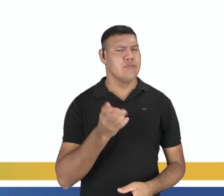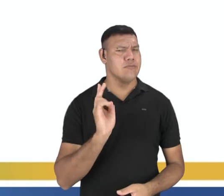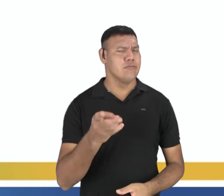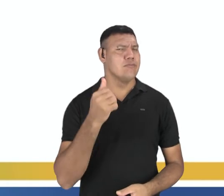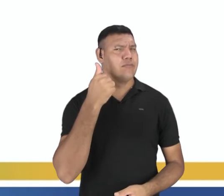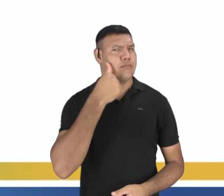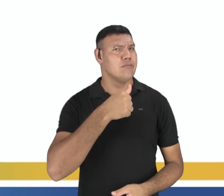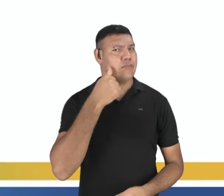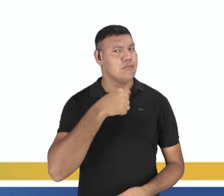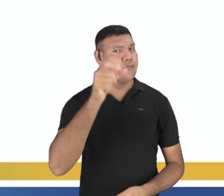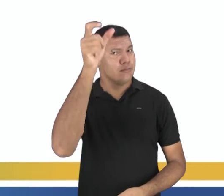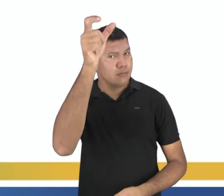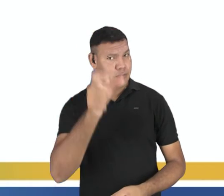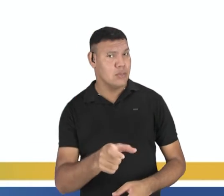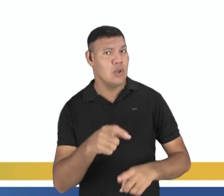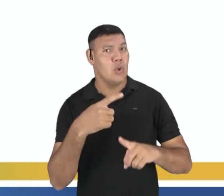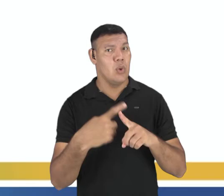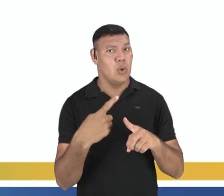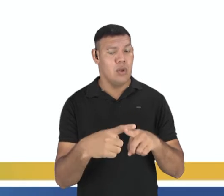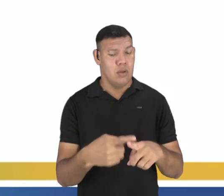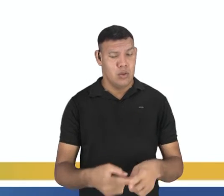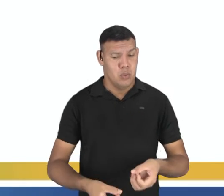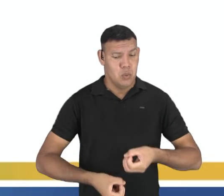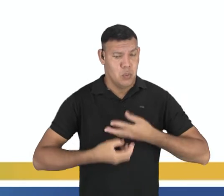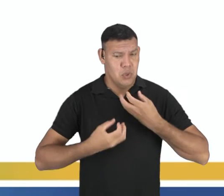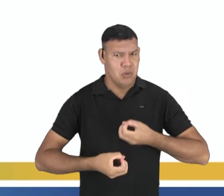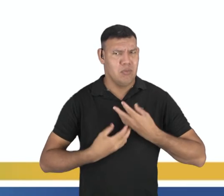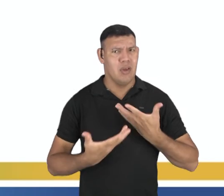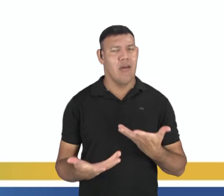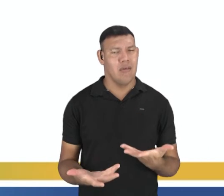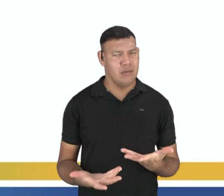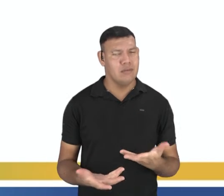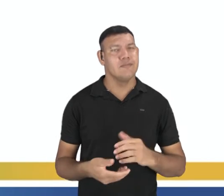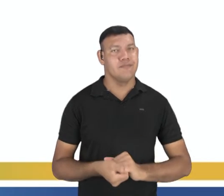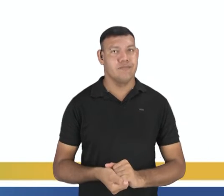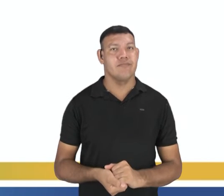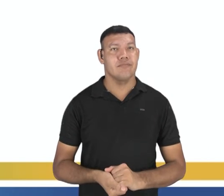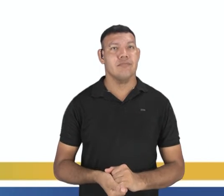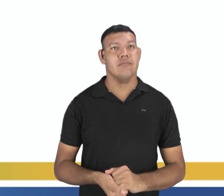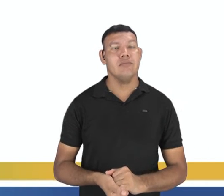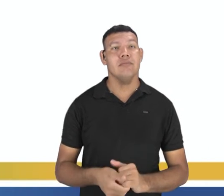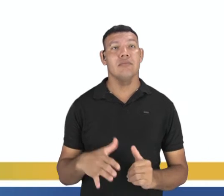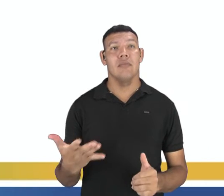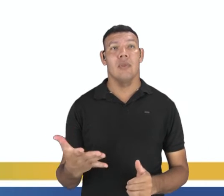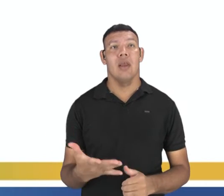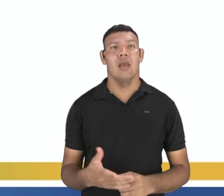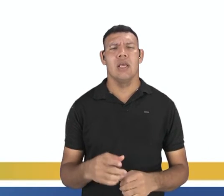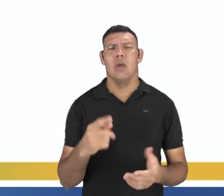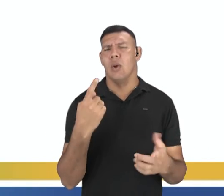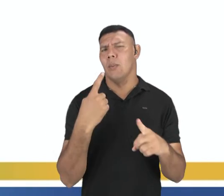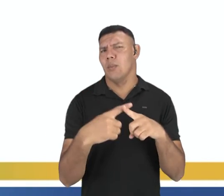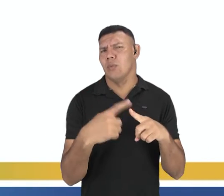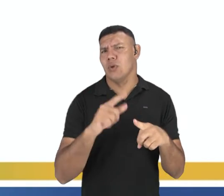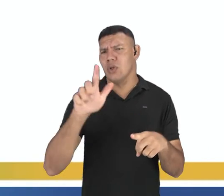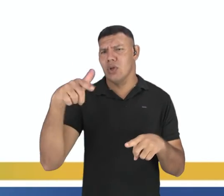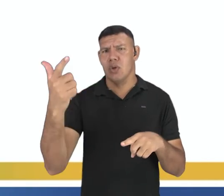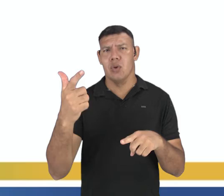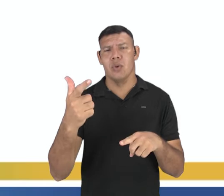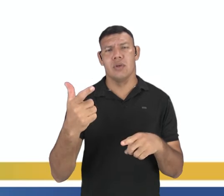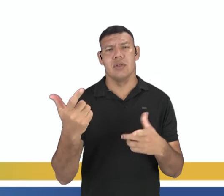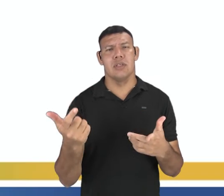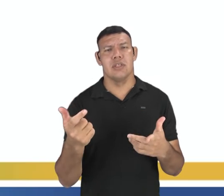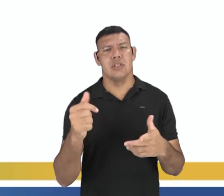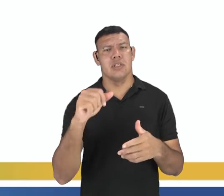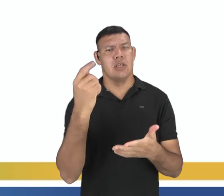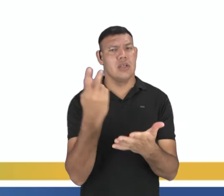Os poemas são produzidos para serem encenados? Foi essa a intenção? Quando nós encenamos, nós estamos falando